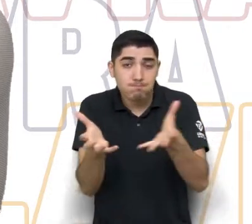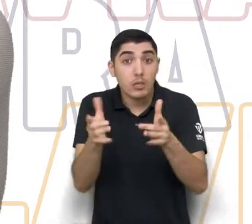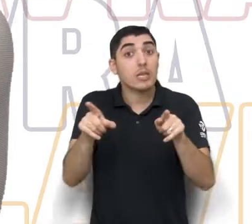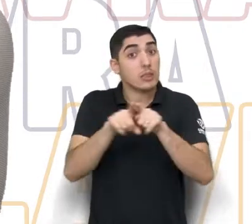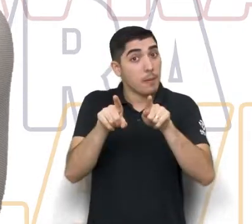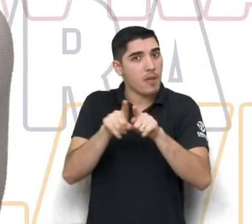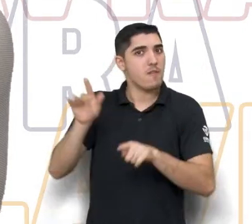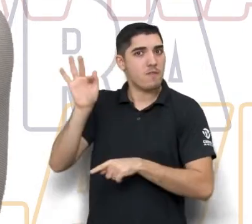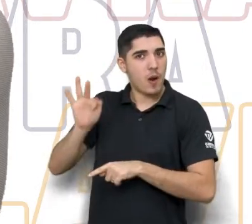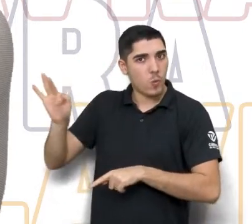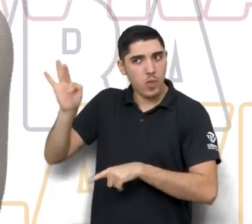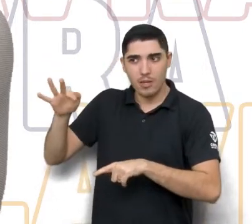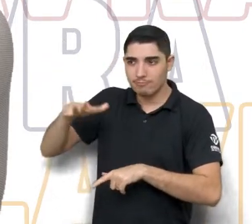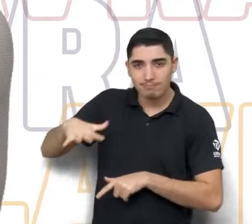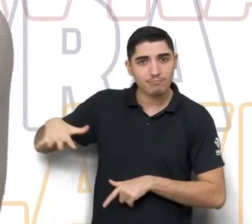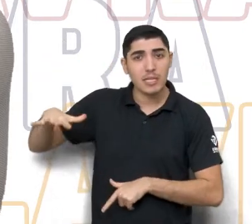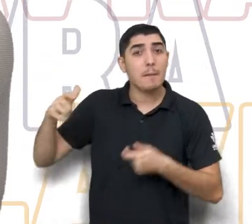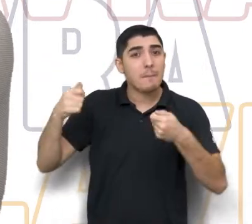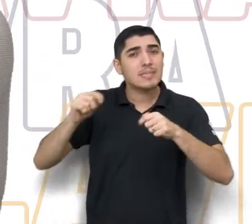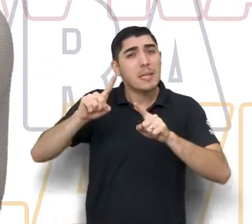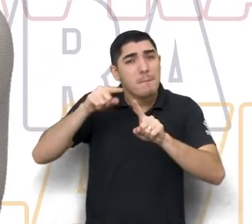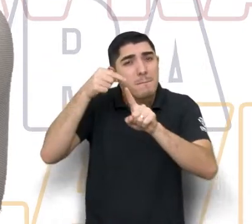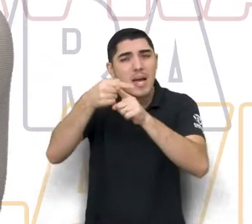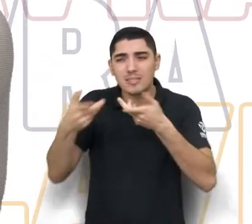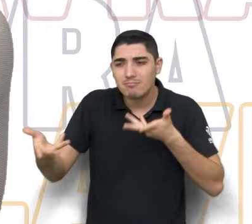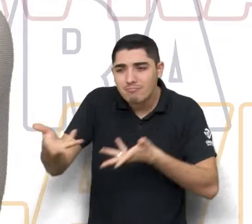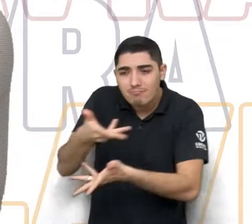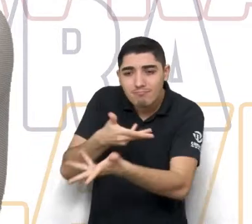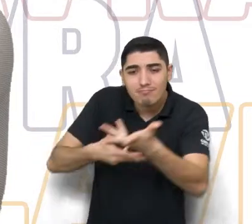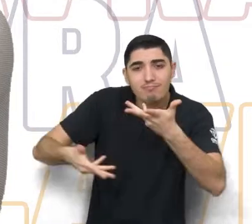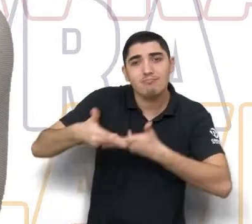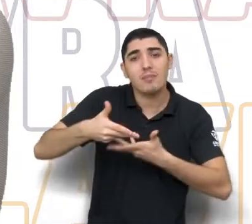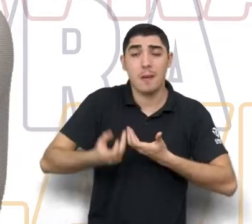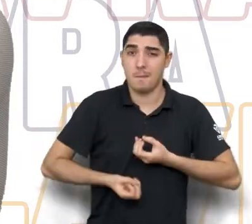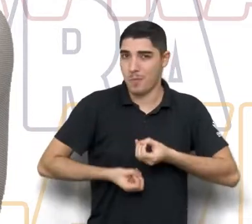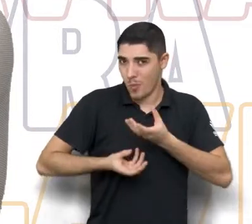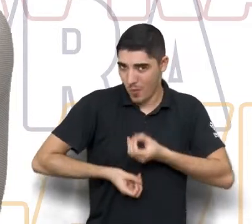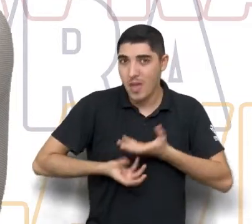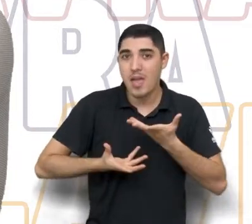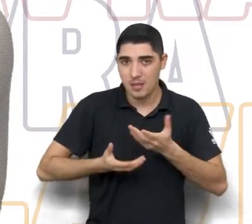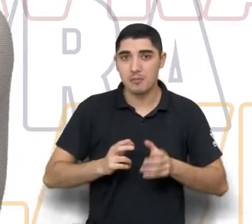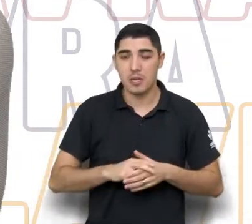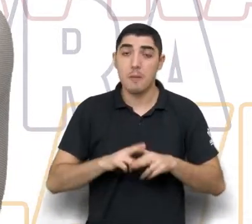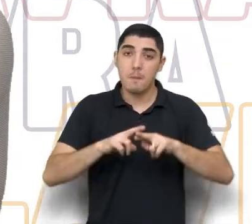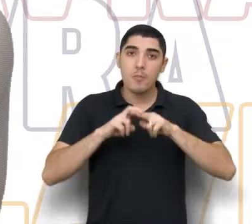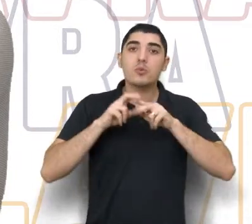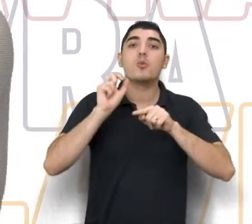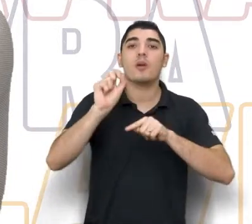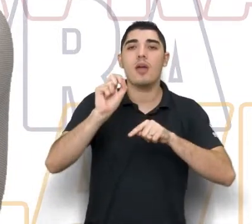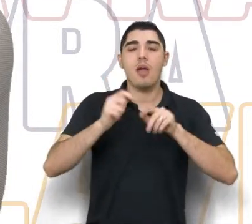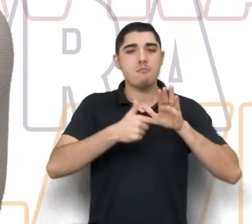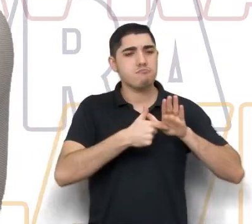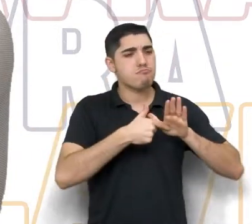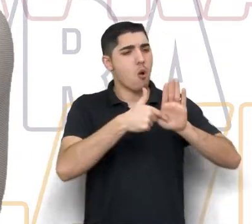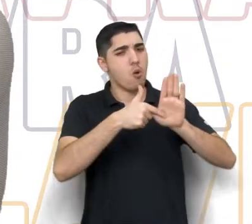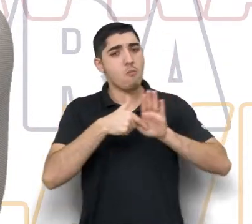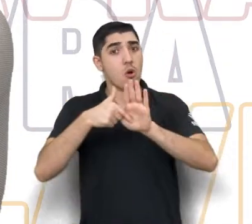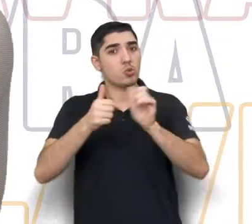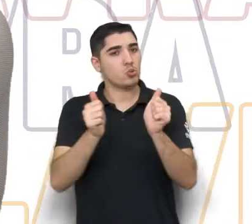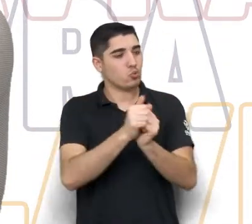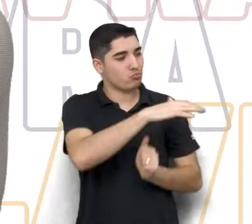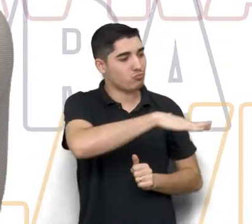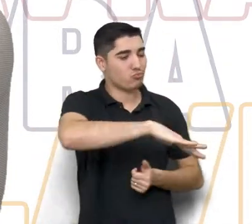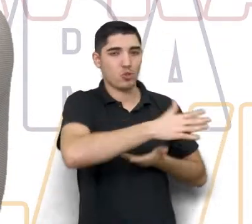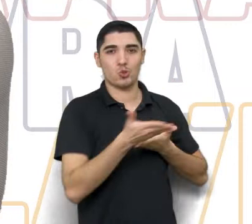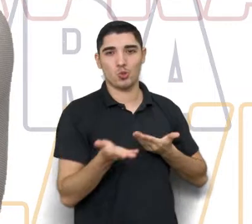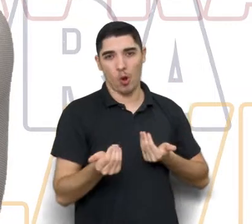também, né? A gente precisa interagir mais, né, essas manifestações com o público